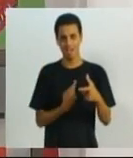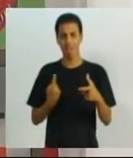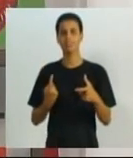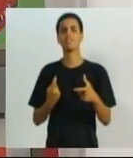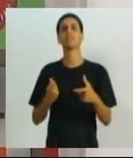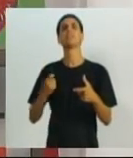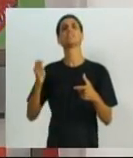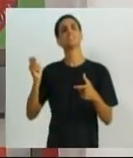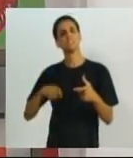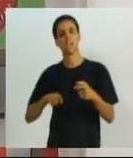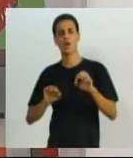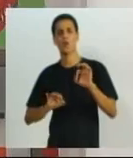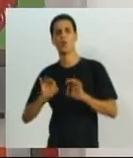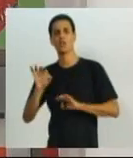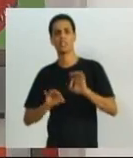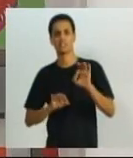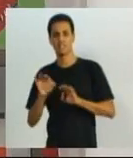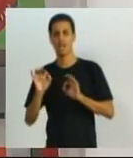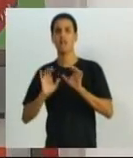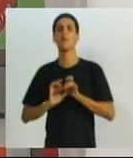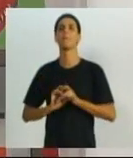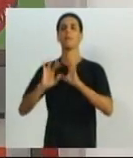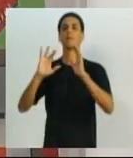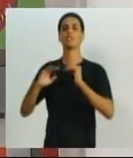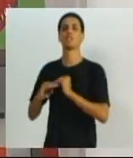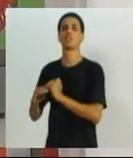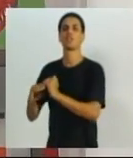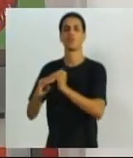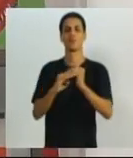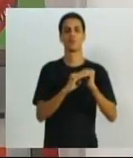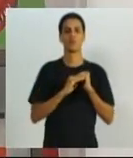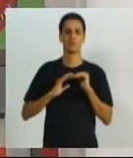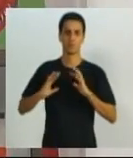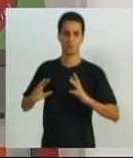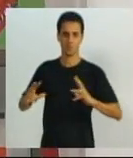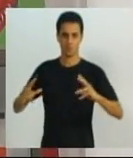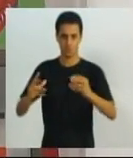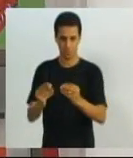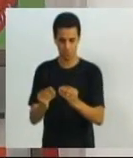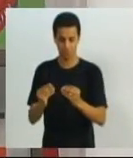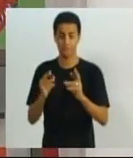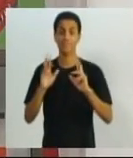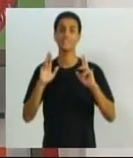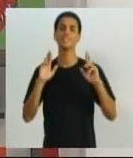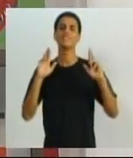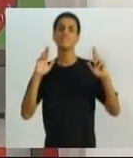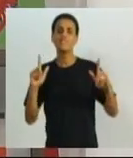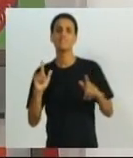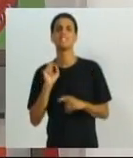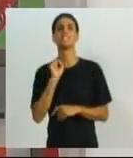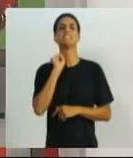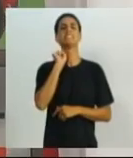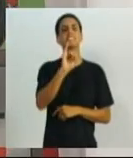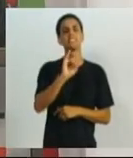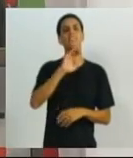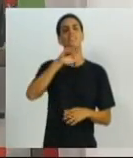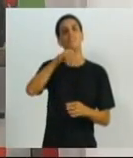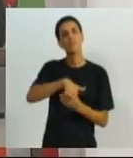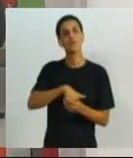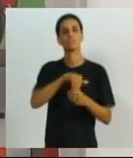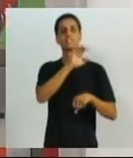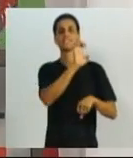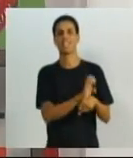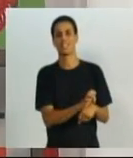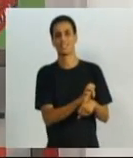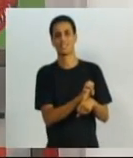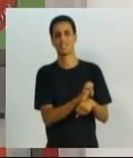delimitar a forma de fazer campanha e permitir a igualdade entre todos os candidatos. É diferente quando se está numa eleição